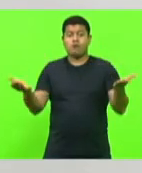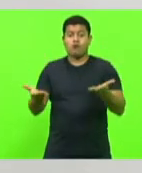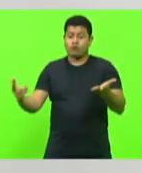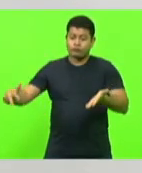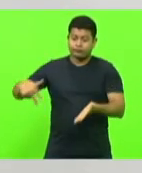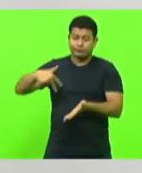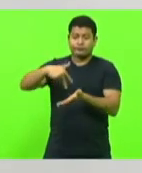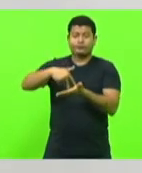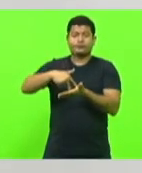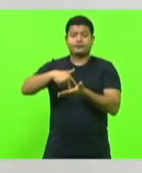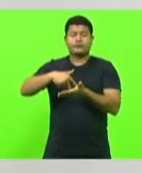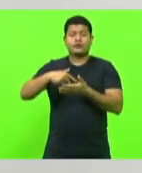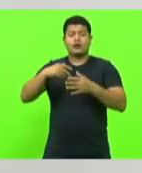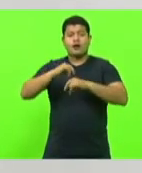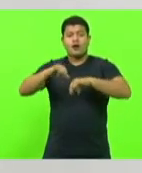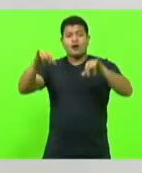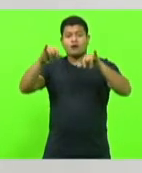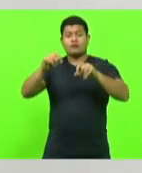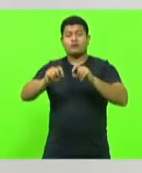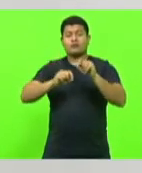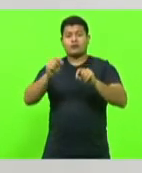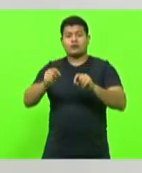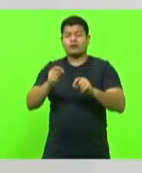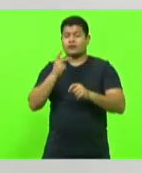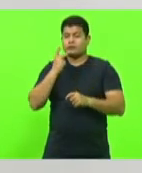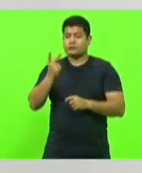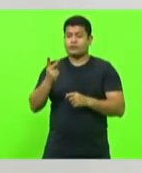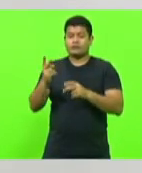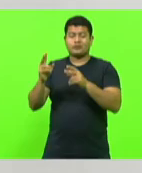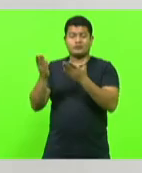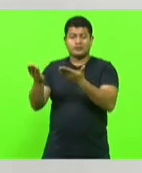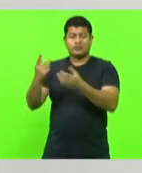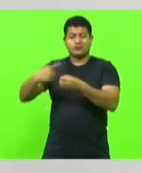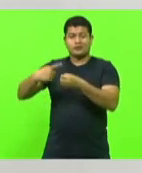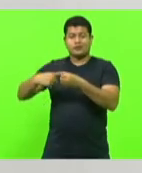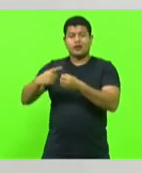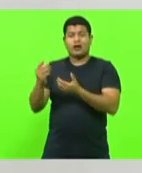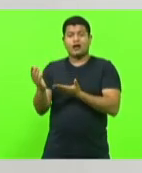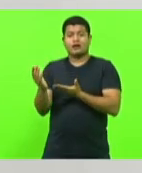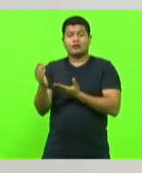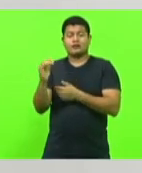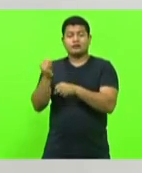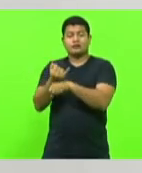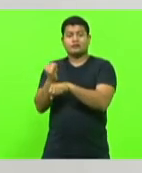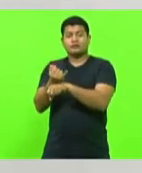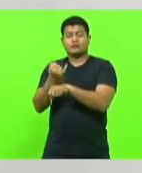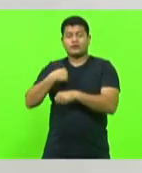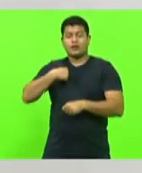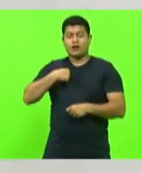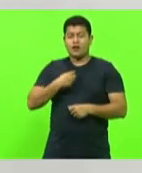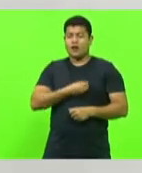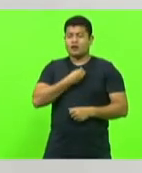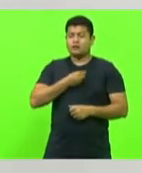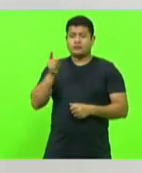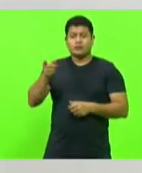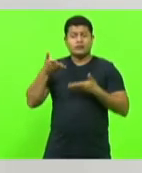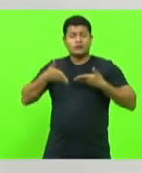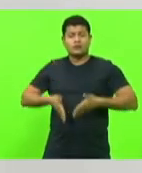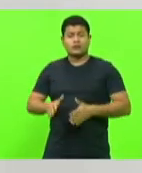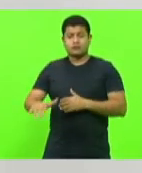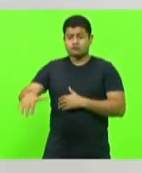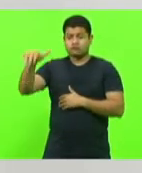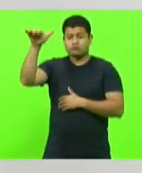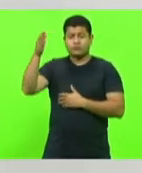Joinville, cidade que eu tenho um grande carinho. Nasci, cresci, moro na cidade e defendo muito, nesse parlamento,